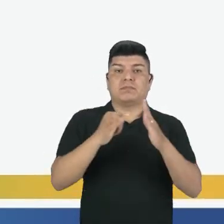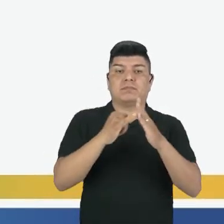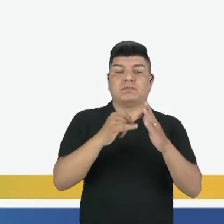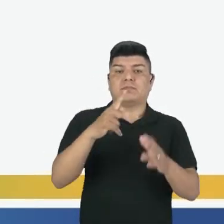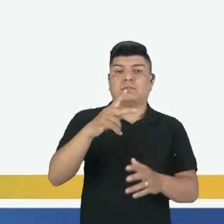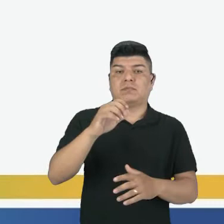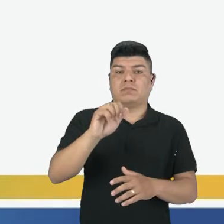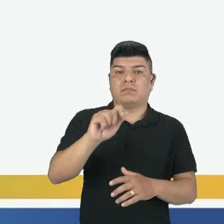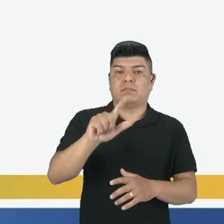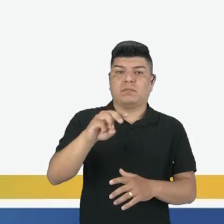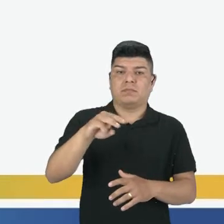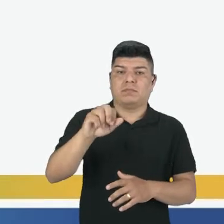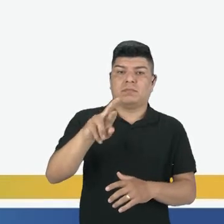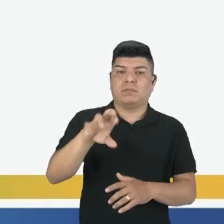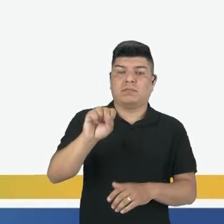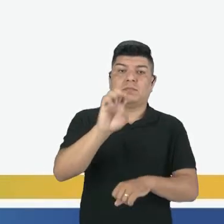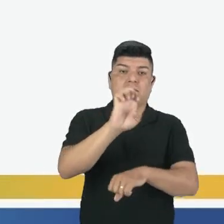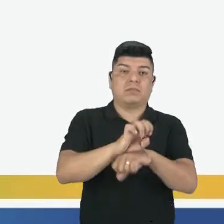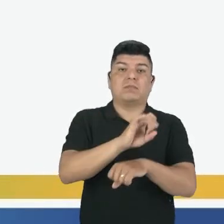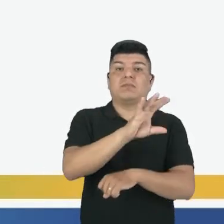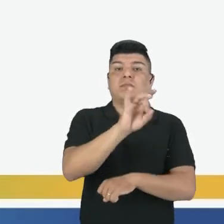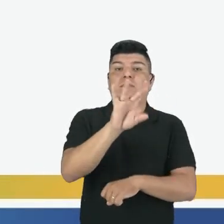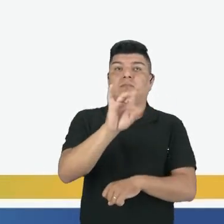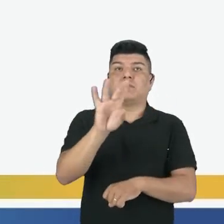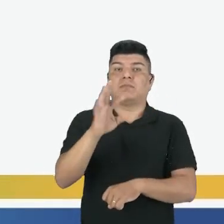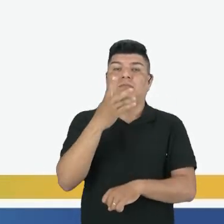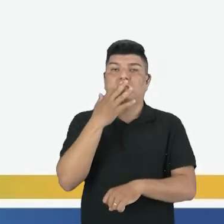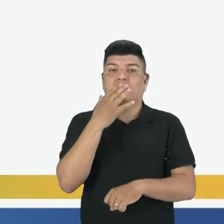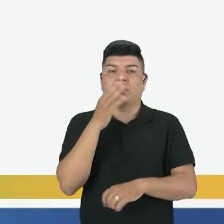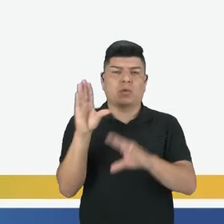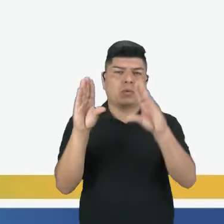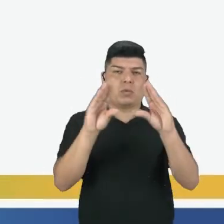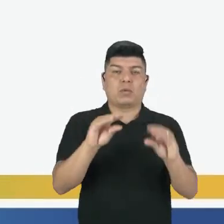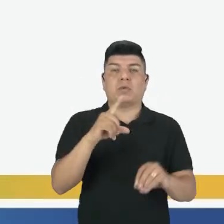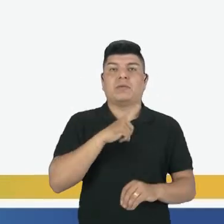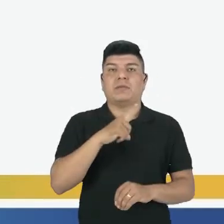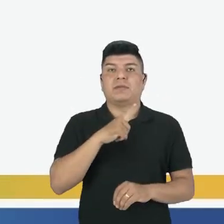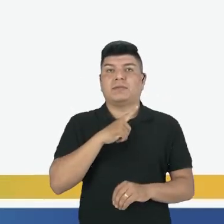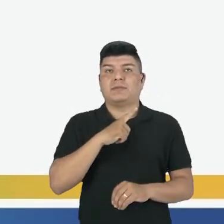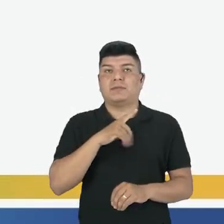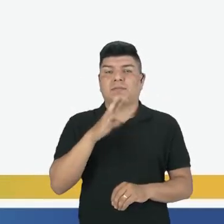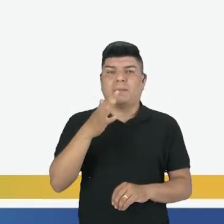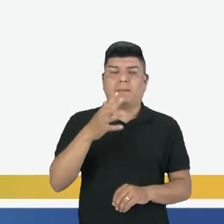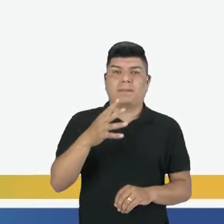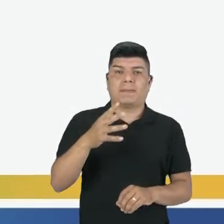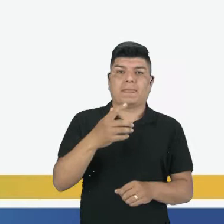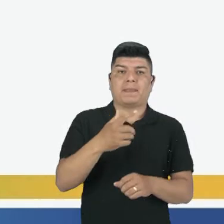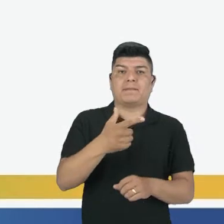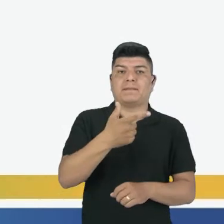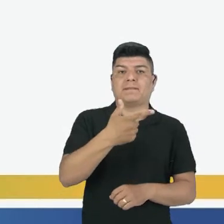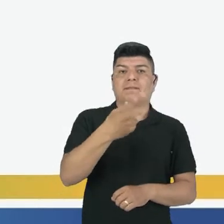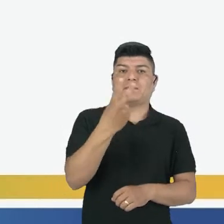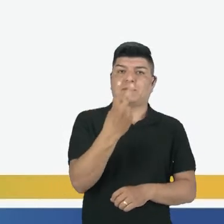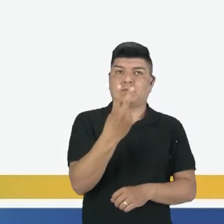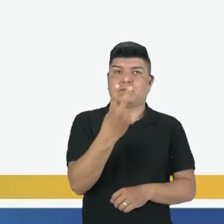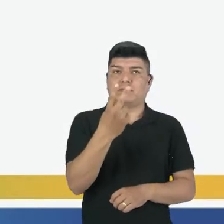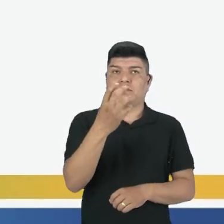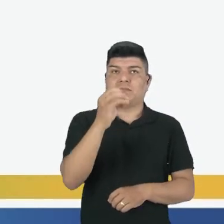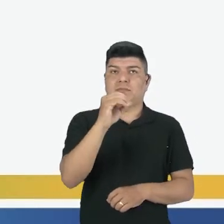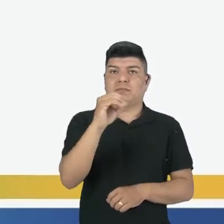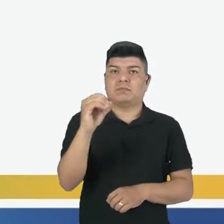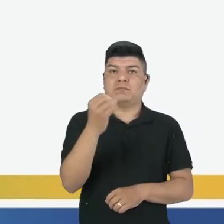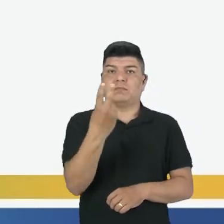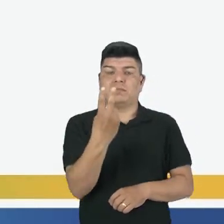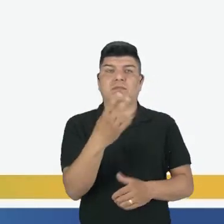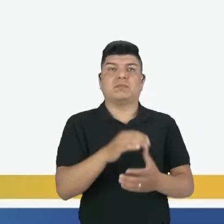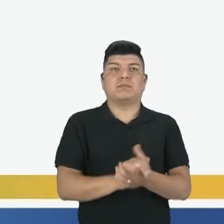concentração de comunidades por estados. Nessa cor mais escura aí, nós temos até 2.002 comunidades, que é as partes mais escuras